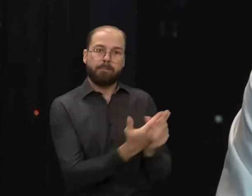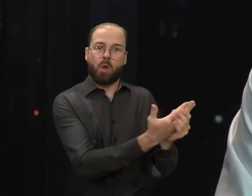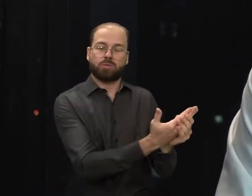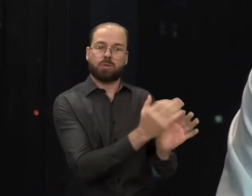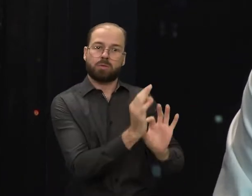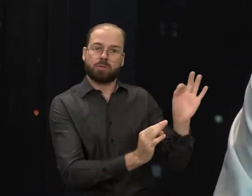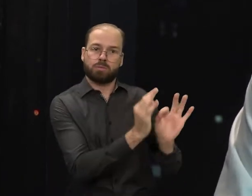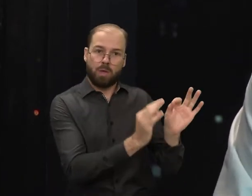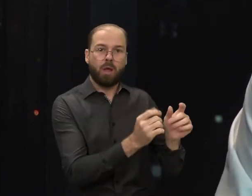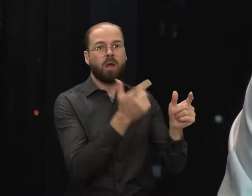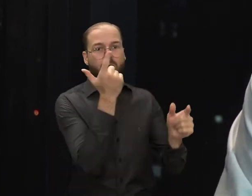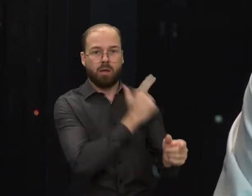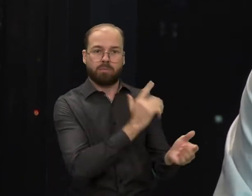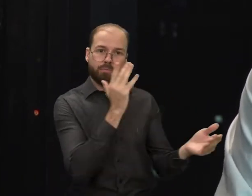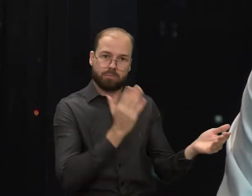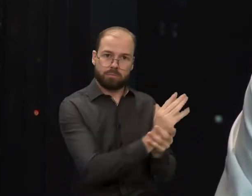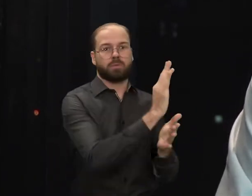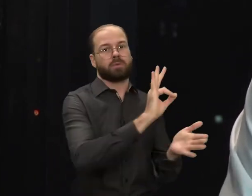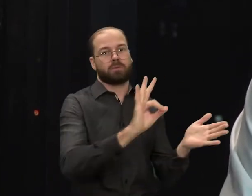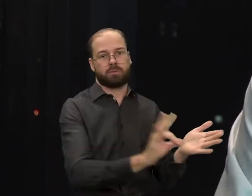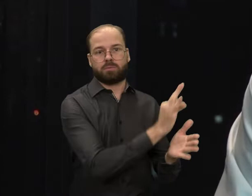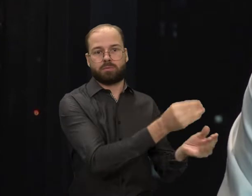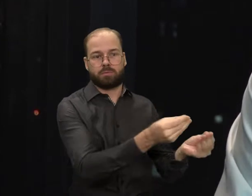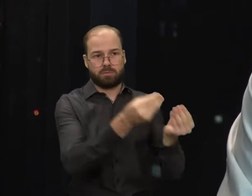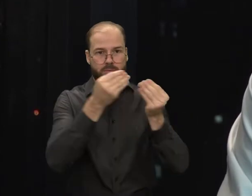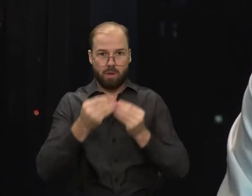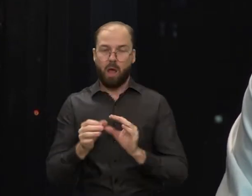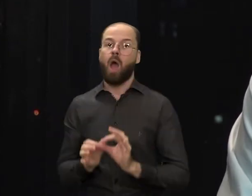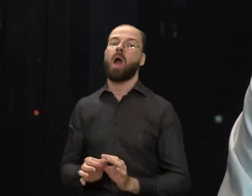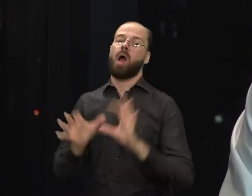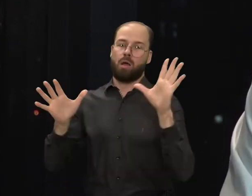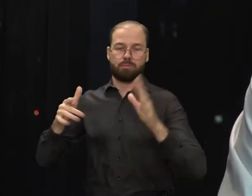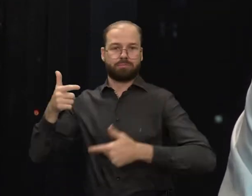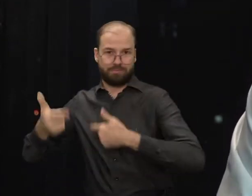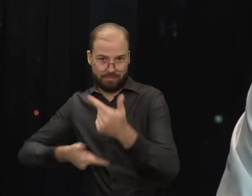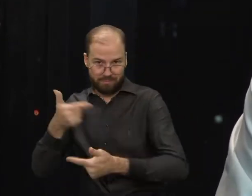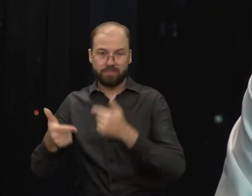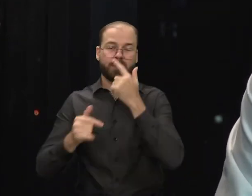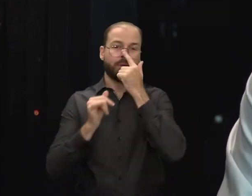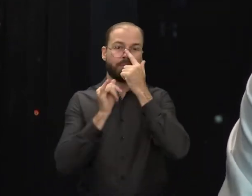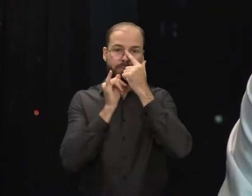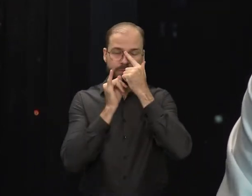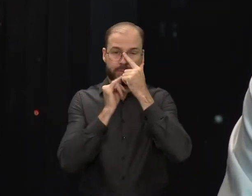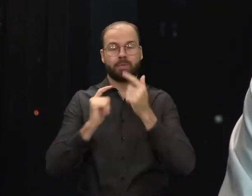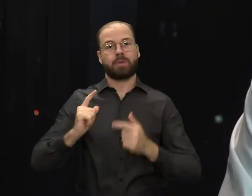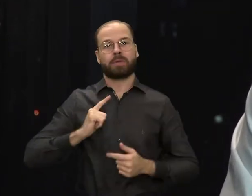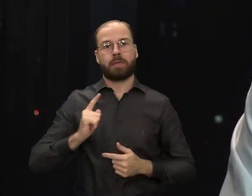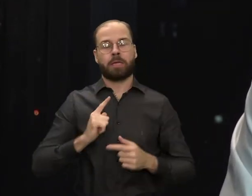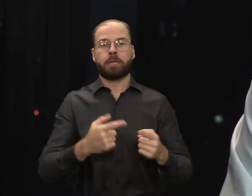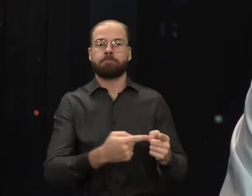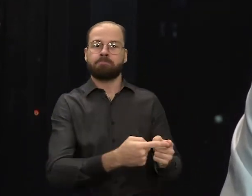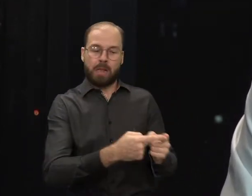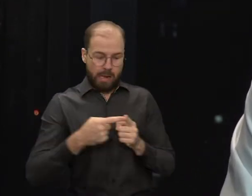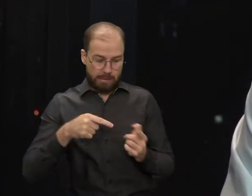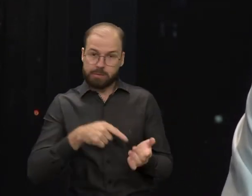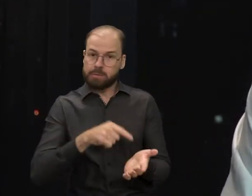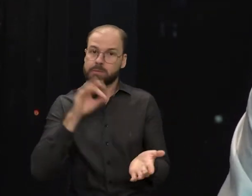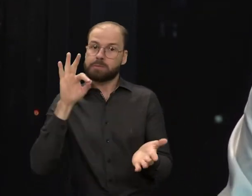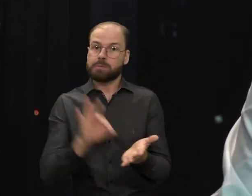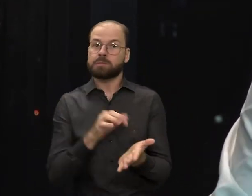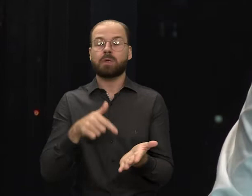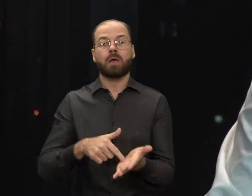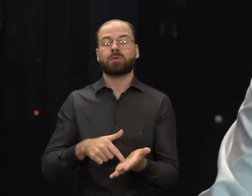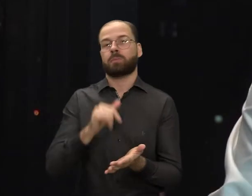E aí, por exemplo, às vezes tem algumas diferenças, né? Você tem, por exemplo, licença para algumas